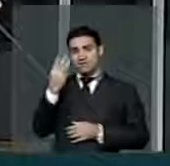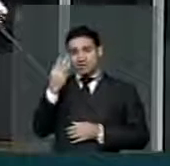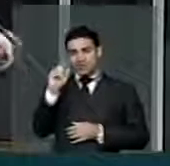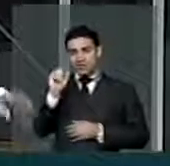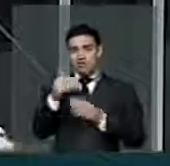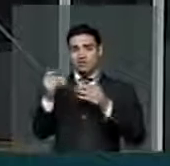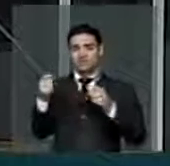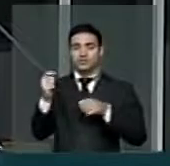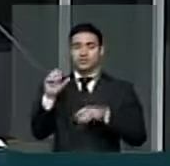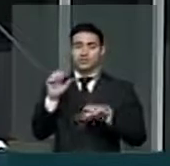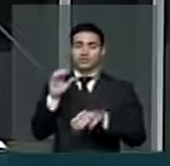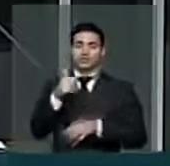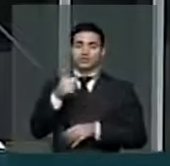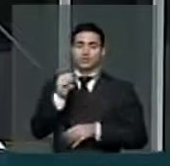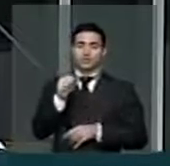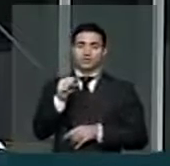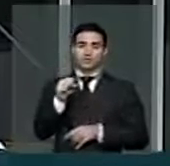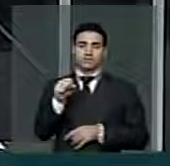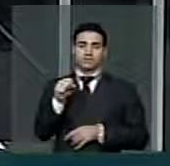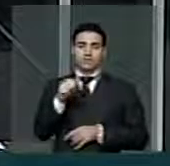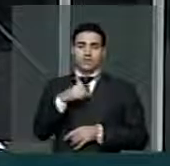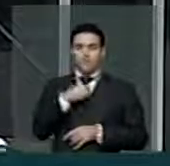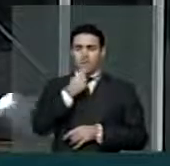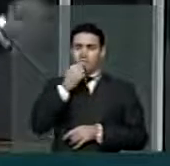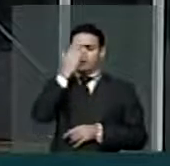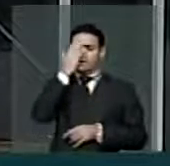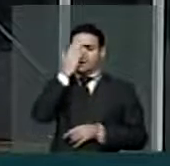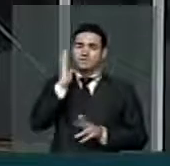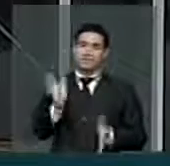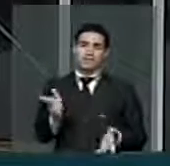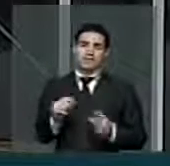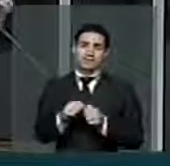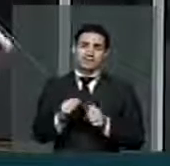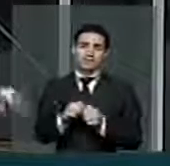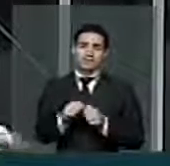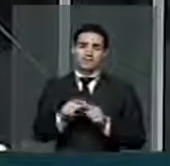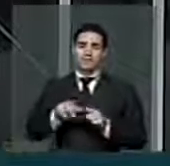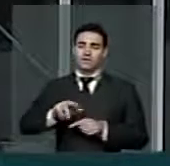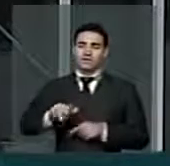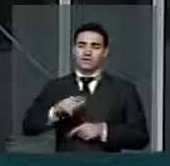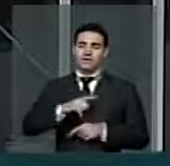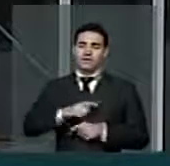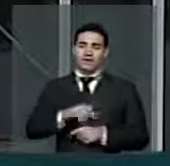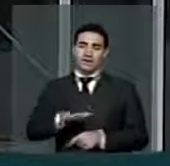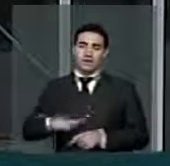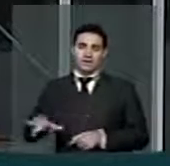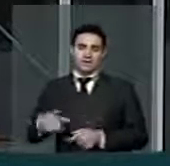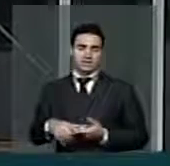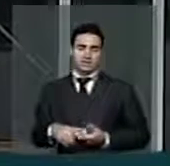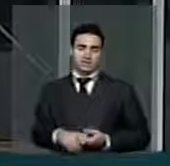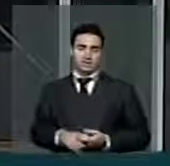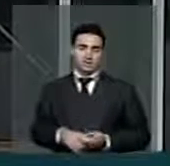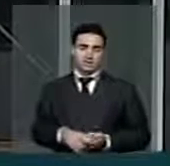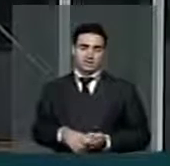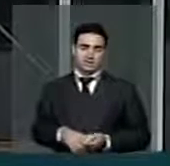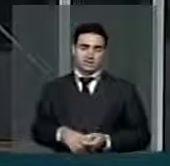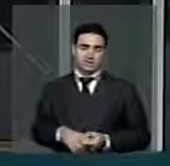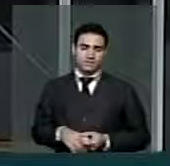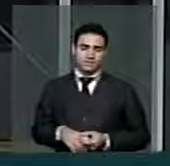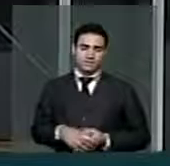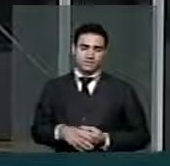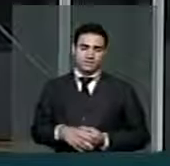sabia perfeitamente o que estava fazendo. Não se tratava de uma criança, não se tratava de